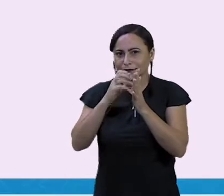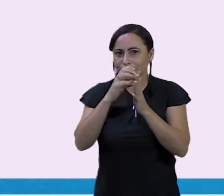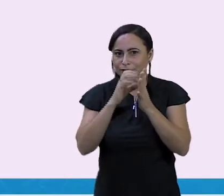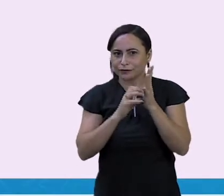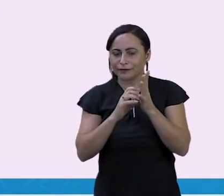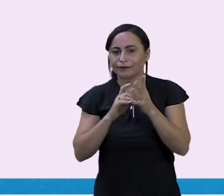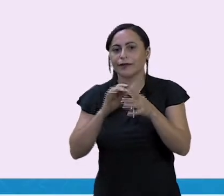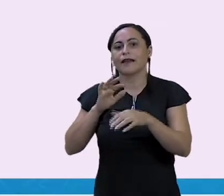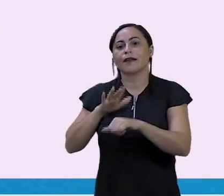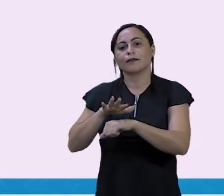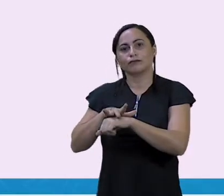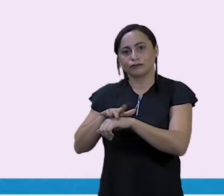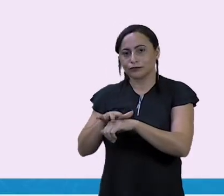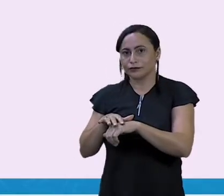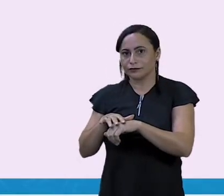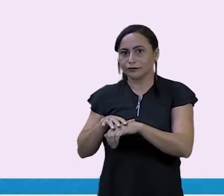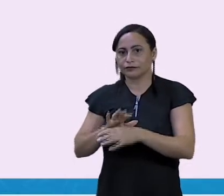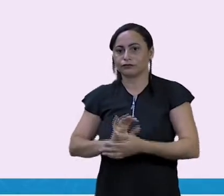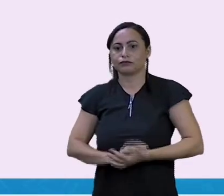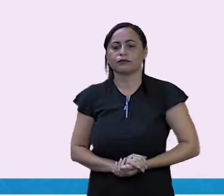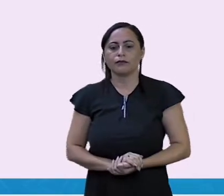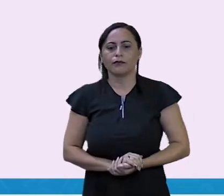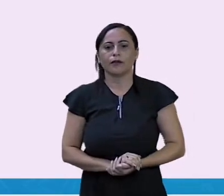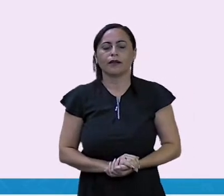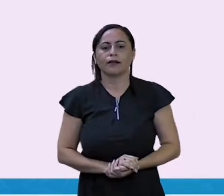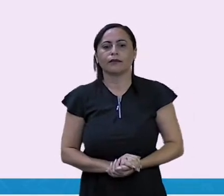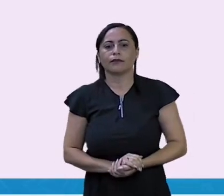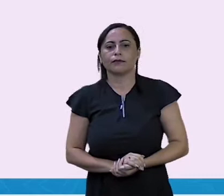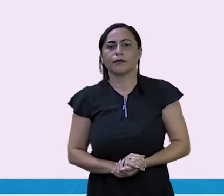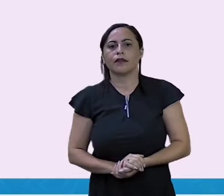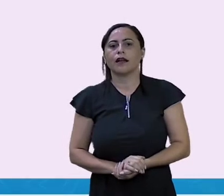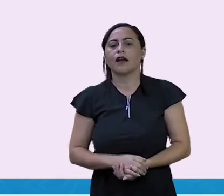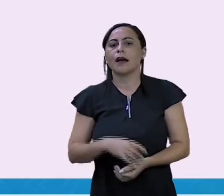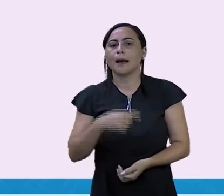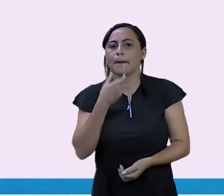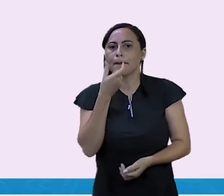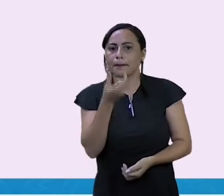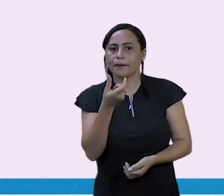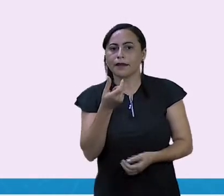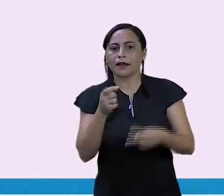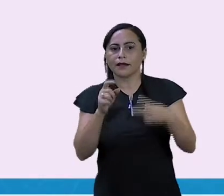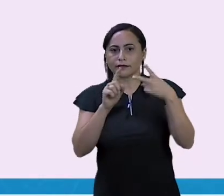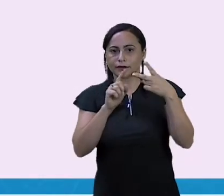gente usa essa expressão, tá? Chamamos então de homonímia.